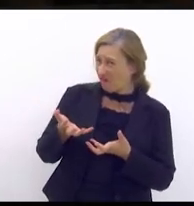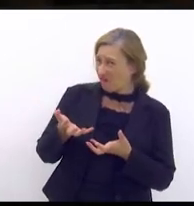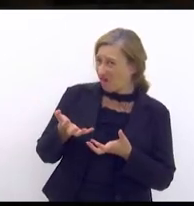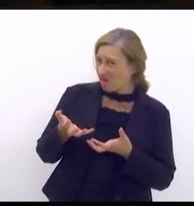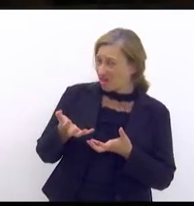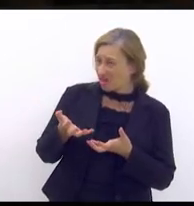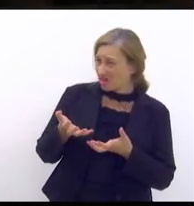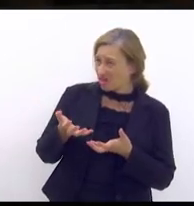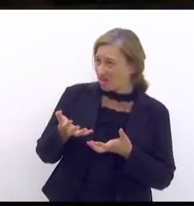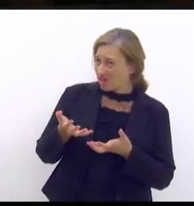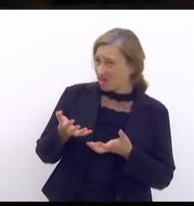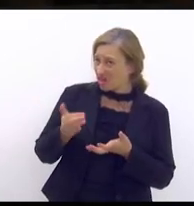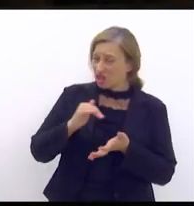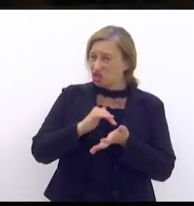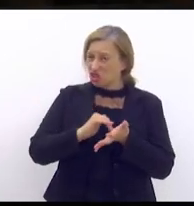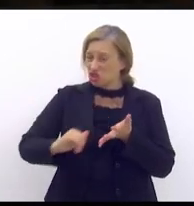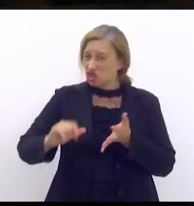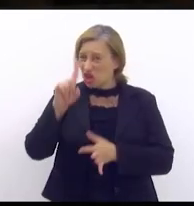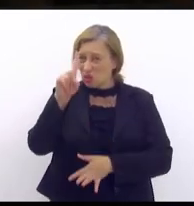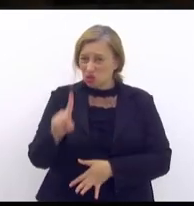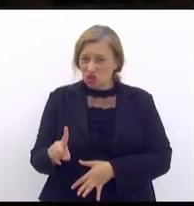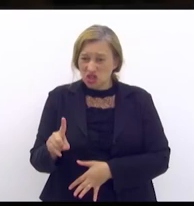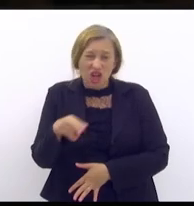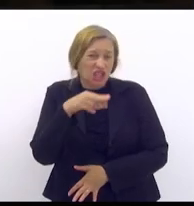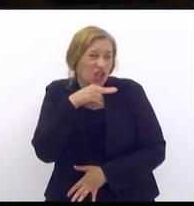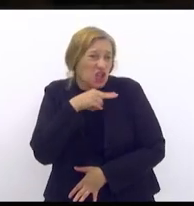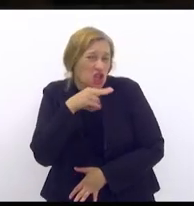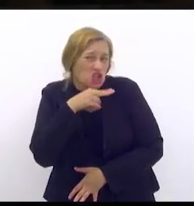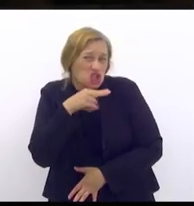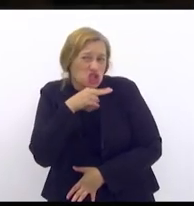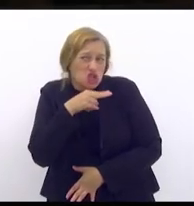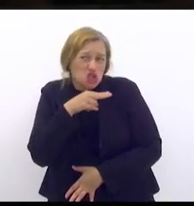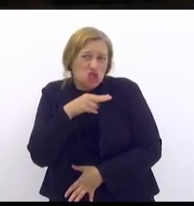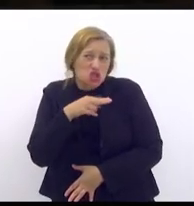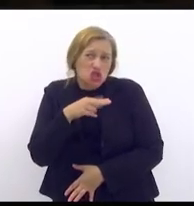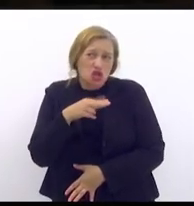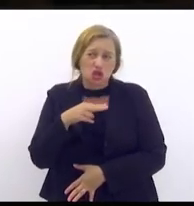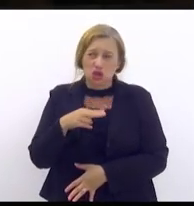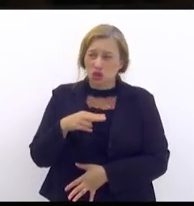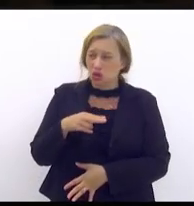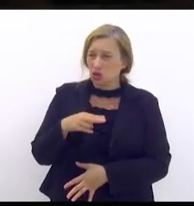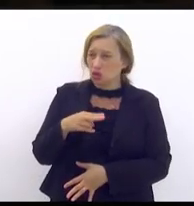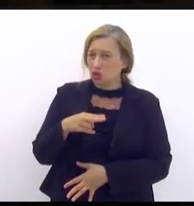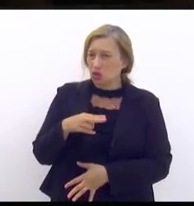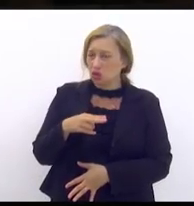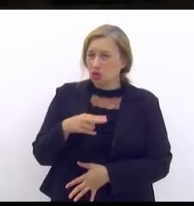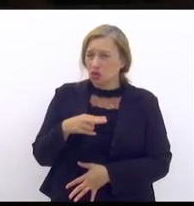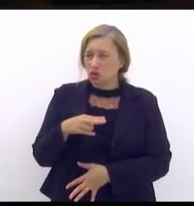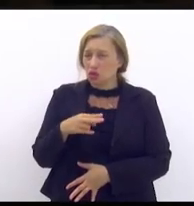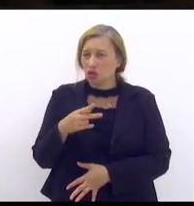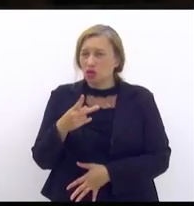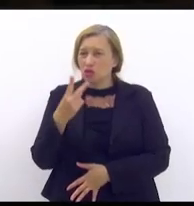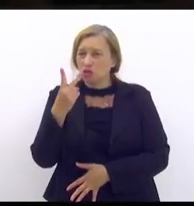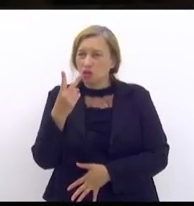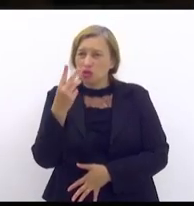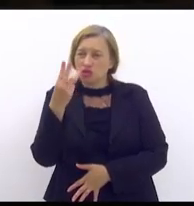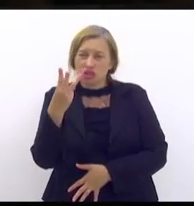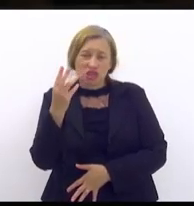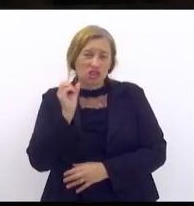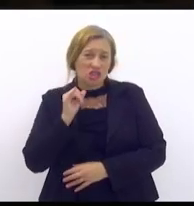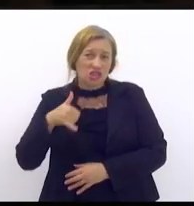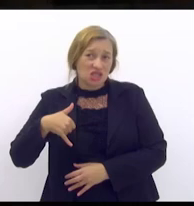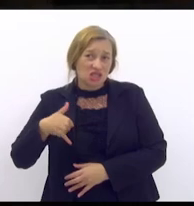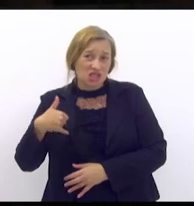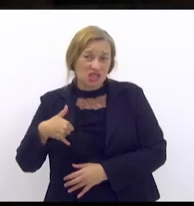suprir o direito da minha netinha, nos seus tenros 2, 3 anos,